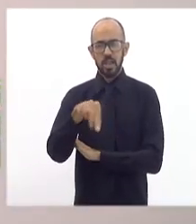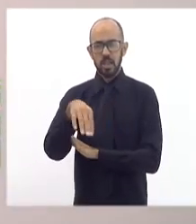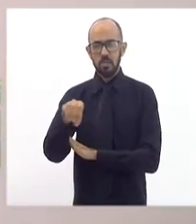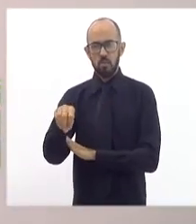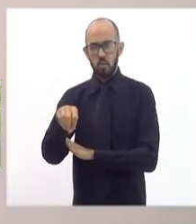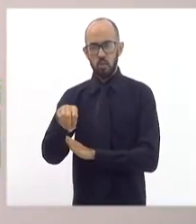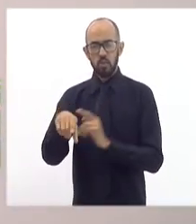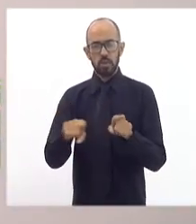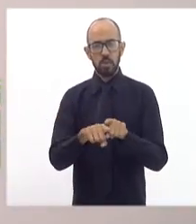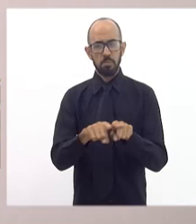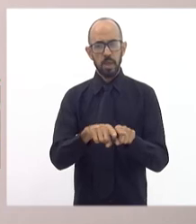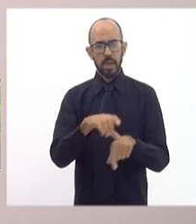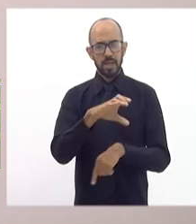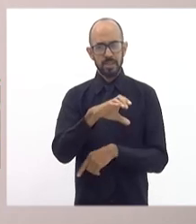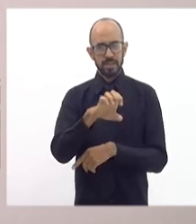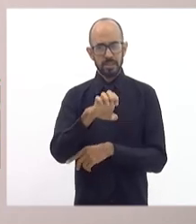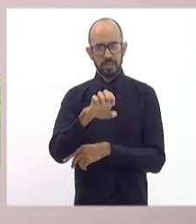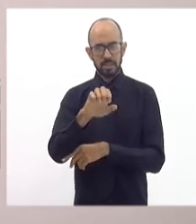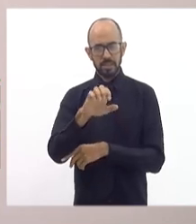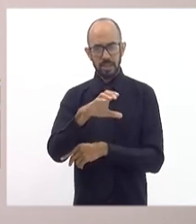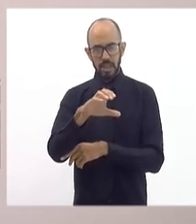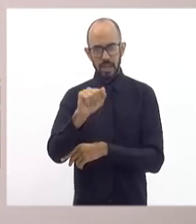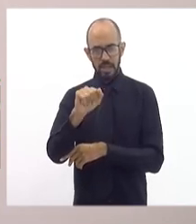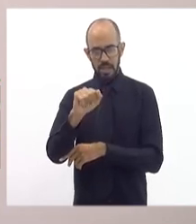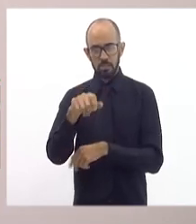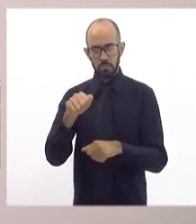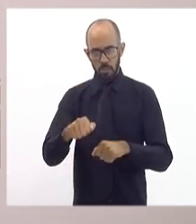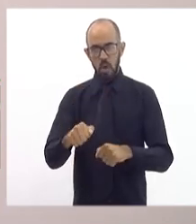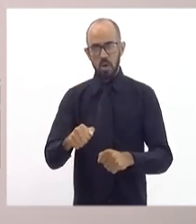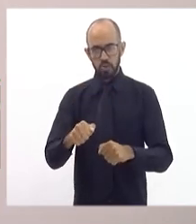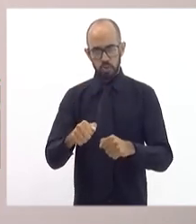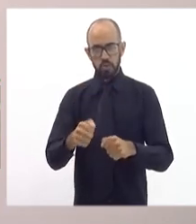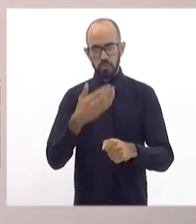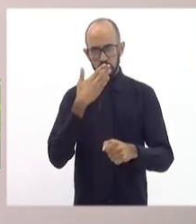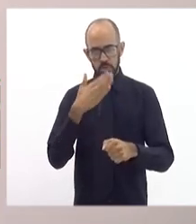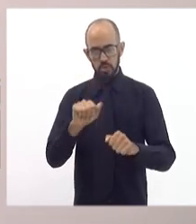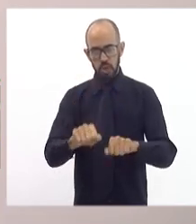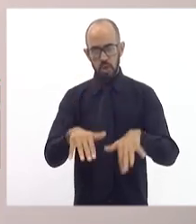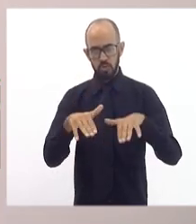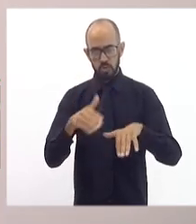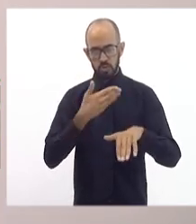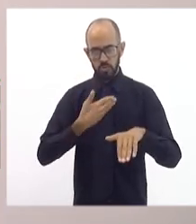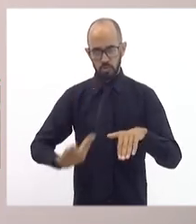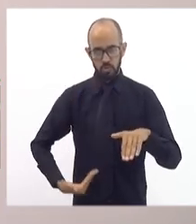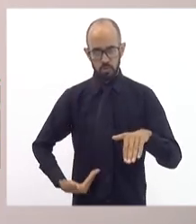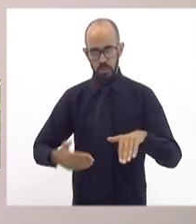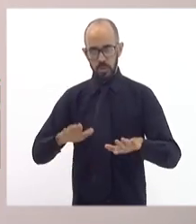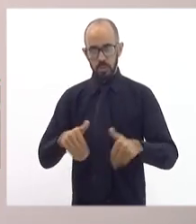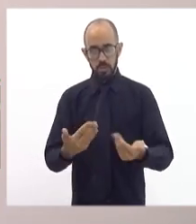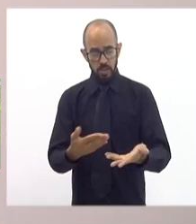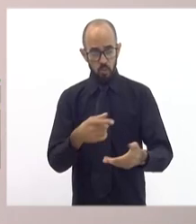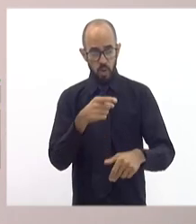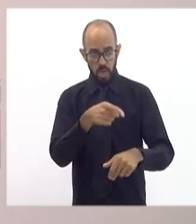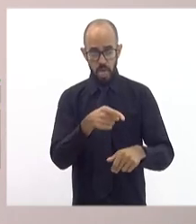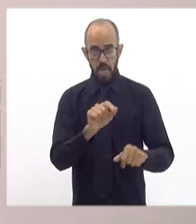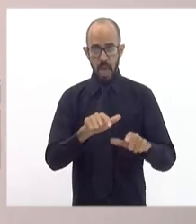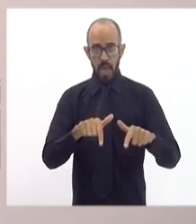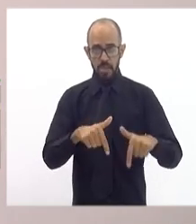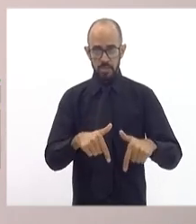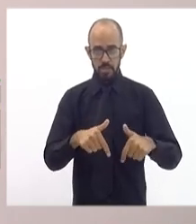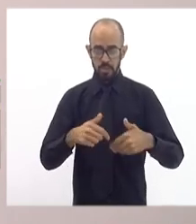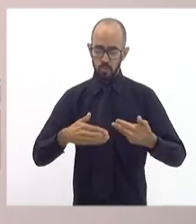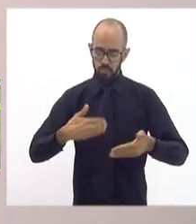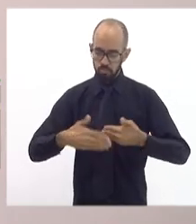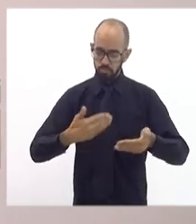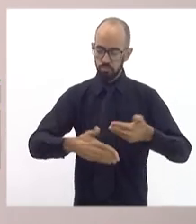solicitar audiência pública para o processo né lá em cima dessa dessa nova tramitação que a gente